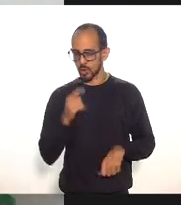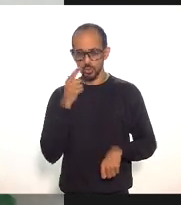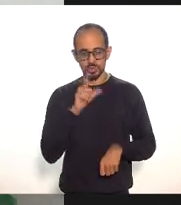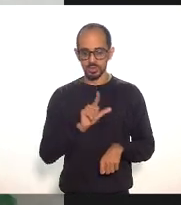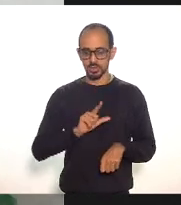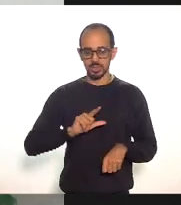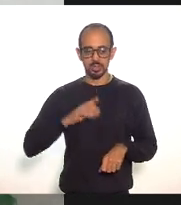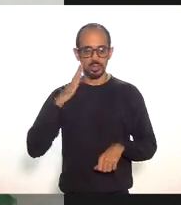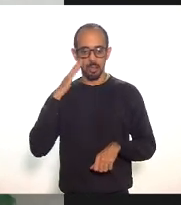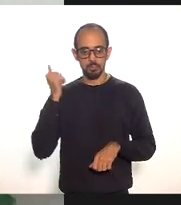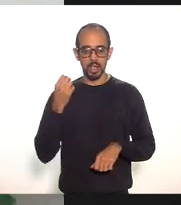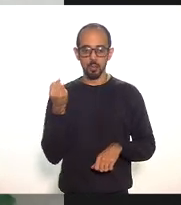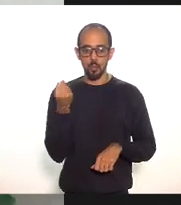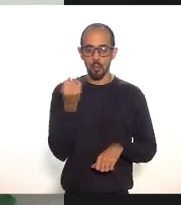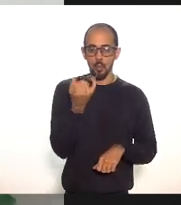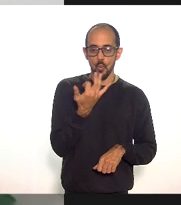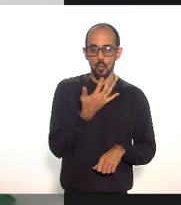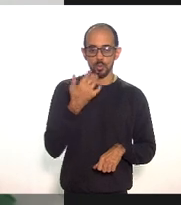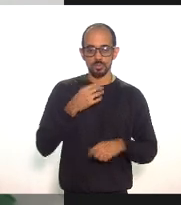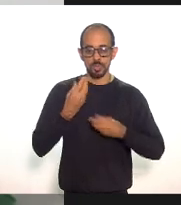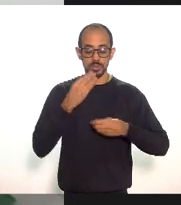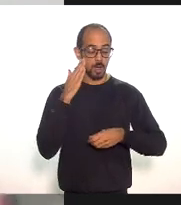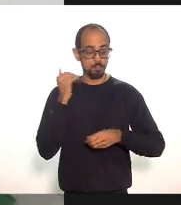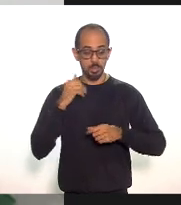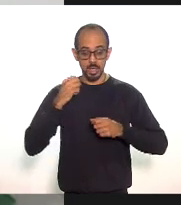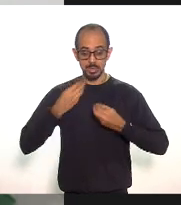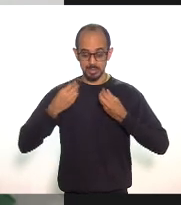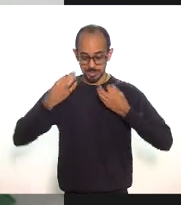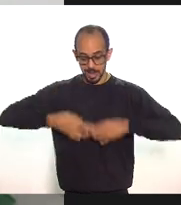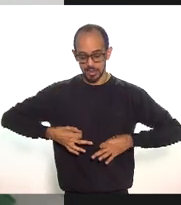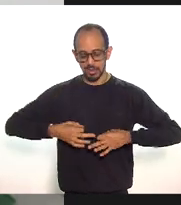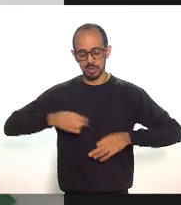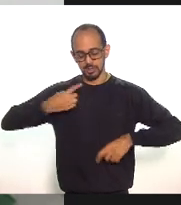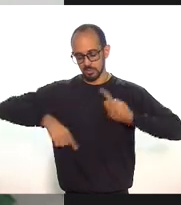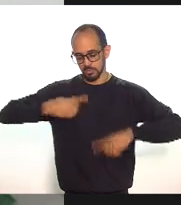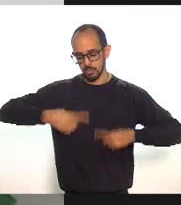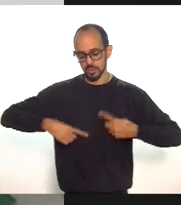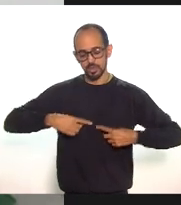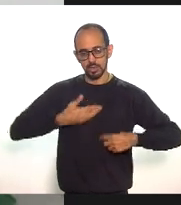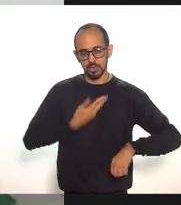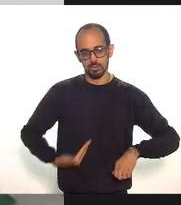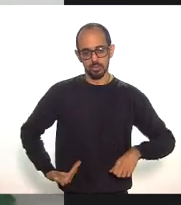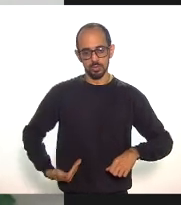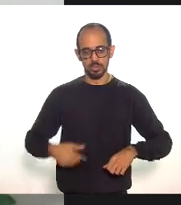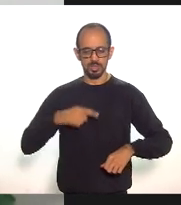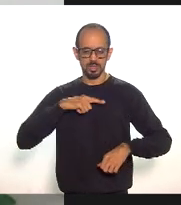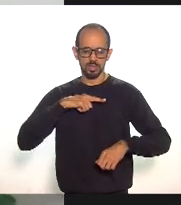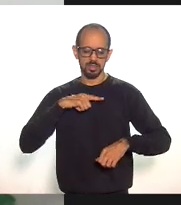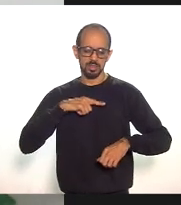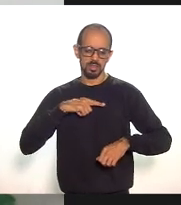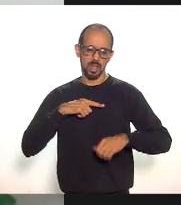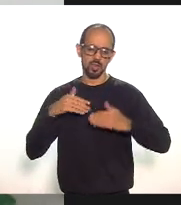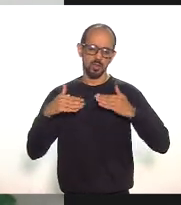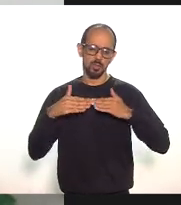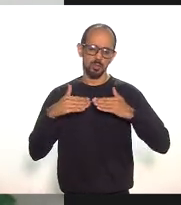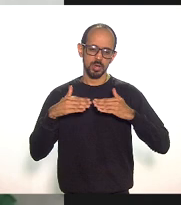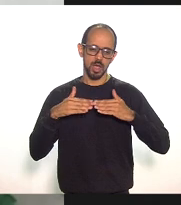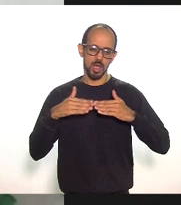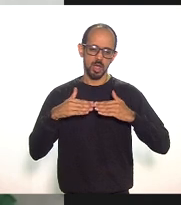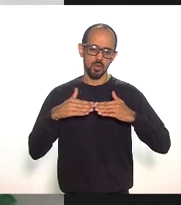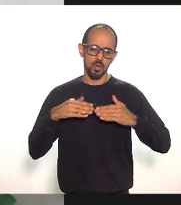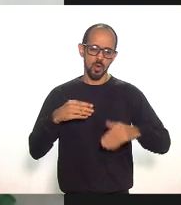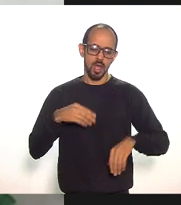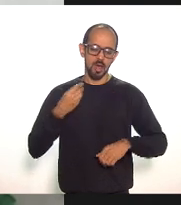realidade para que a gente construa políticas públicas qualificadas que tenham a ver com o cotidiano das pessoas. Então,